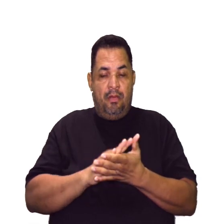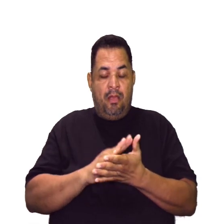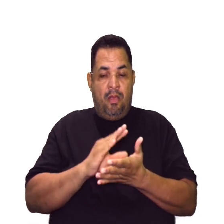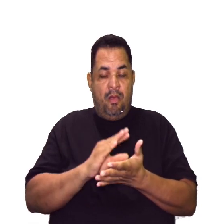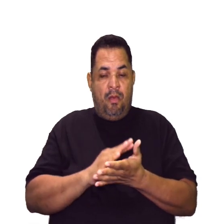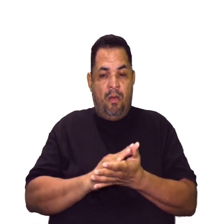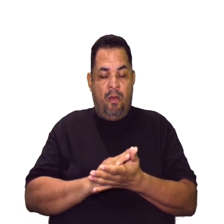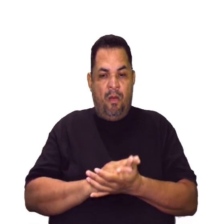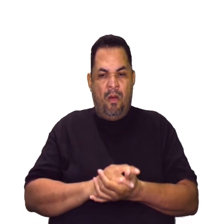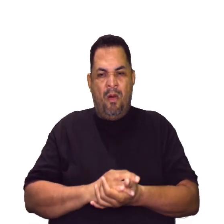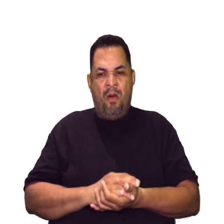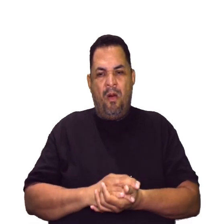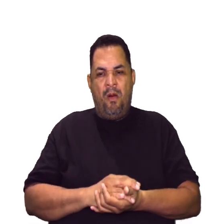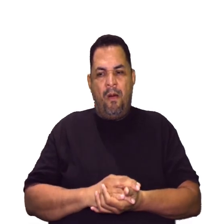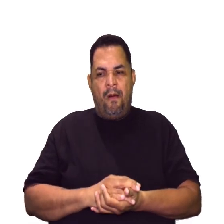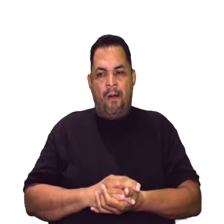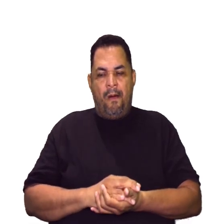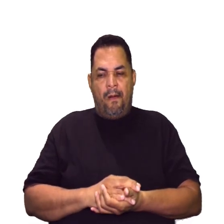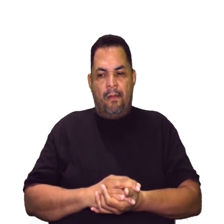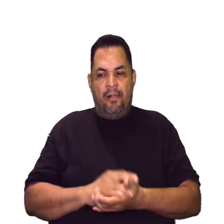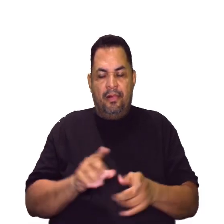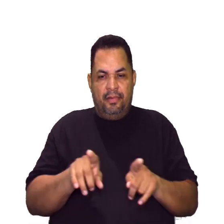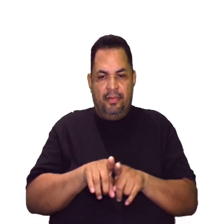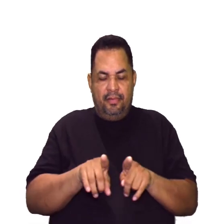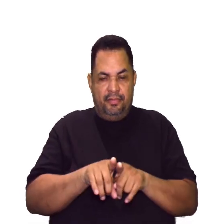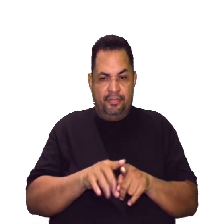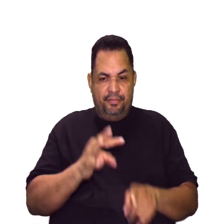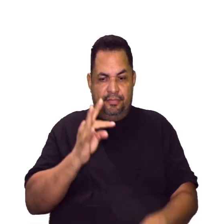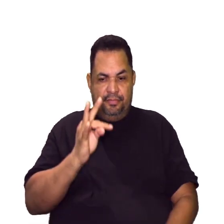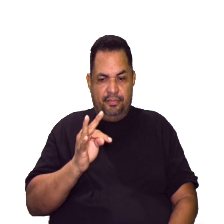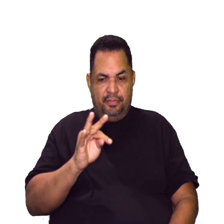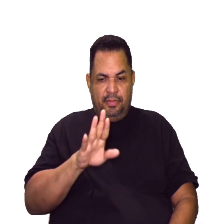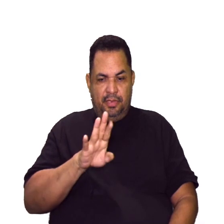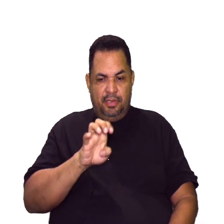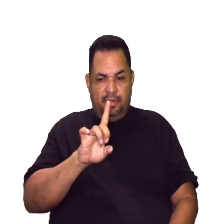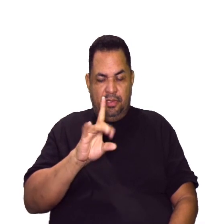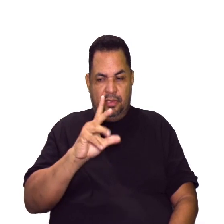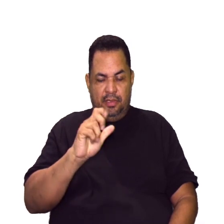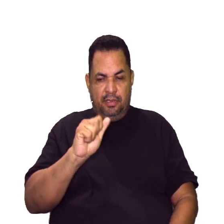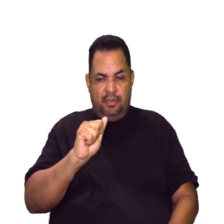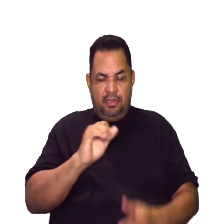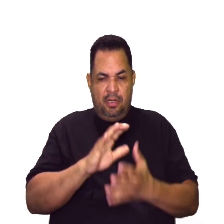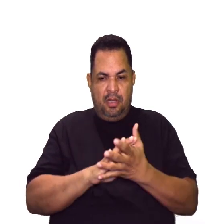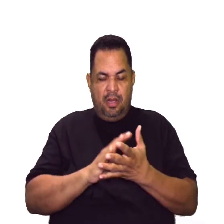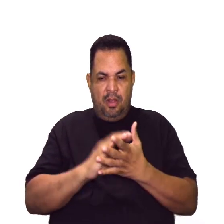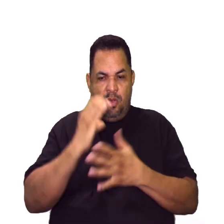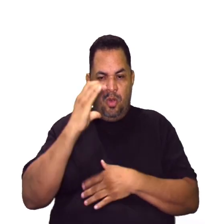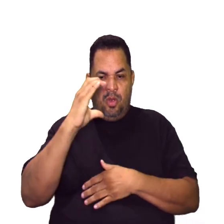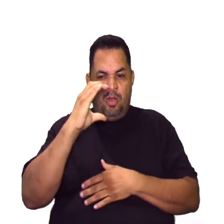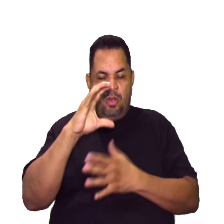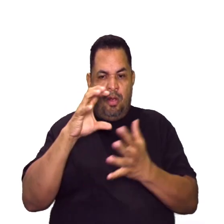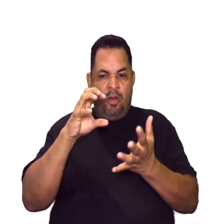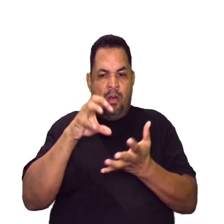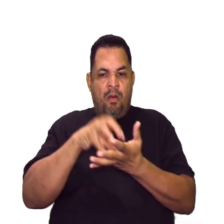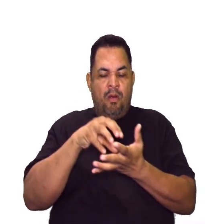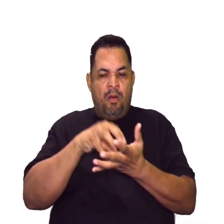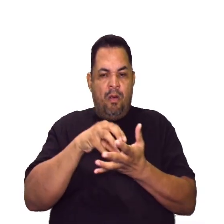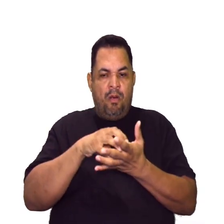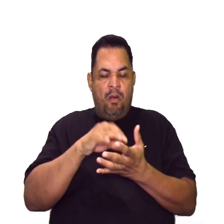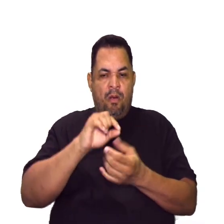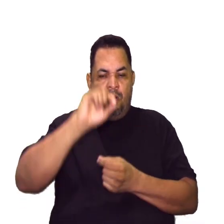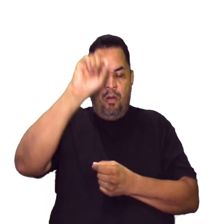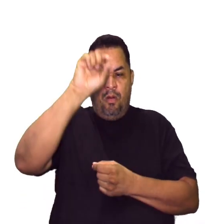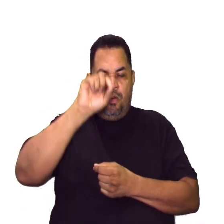seria piramidal. E tetraédrica? O carbono é o elemento central. Então, ele faz